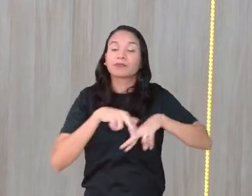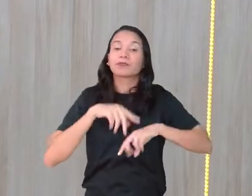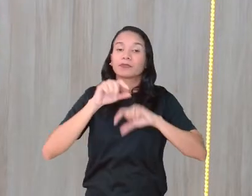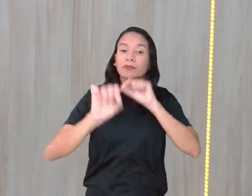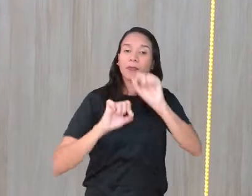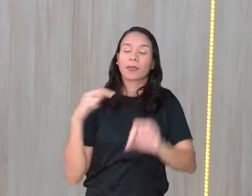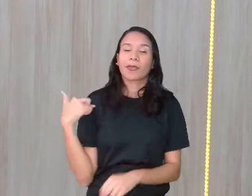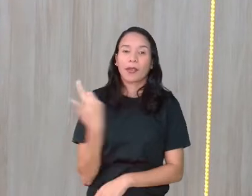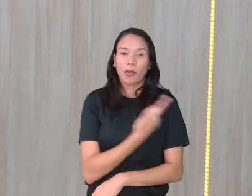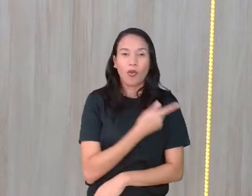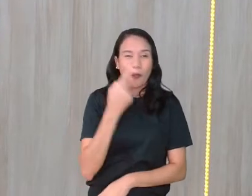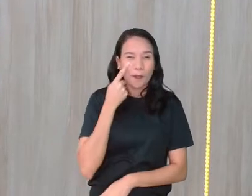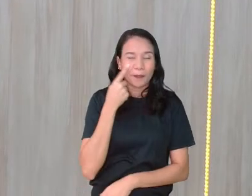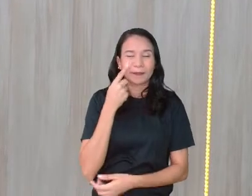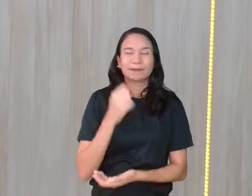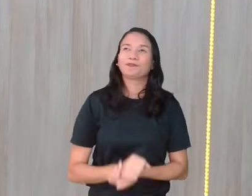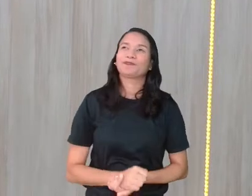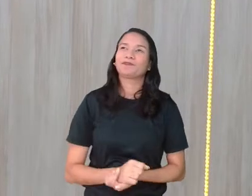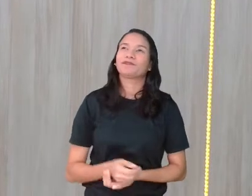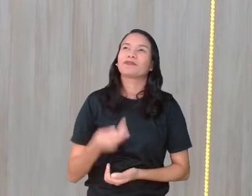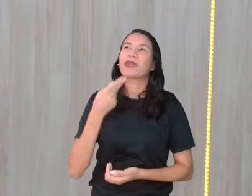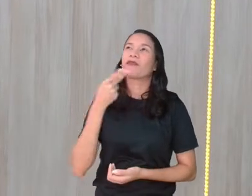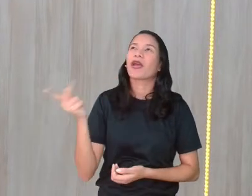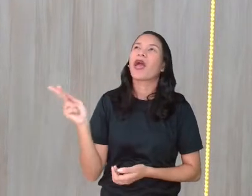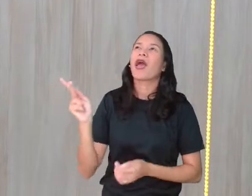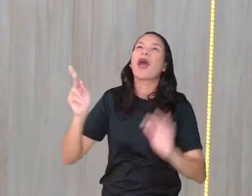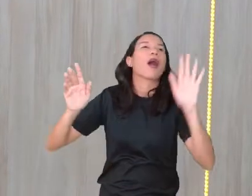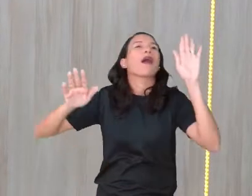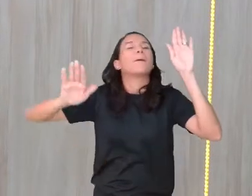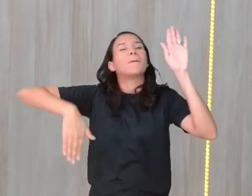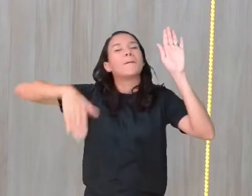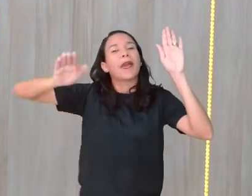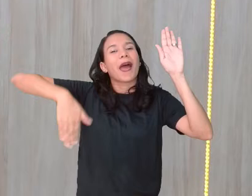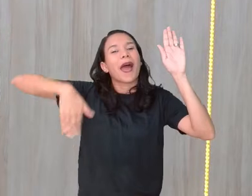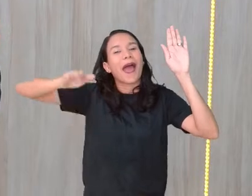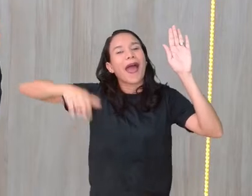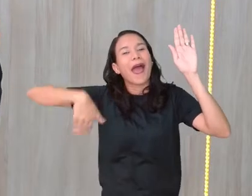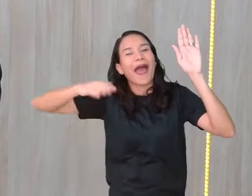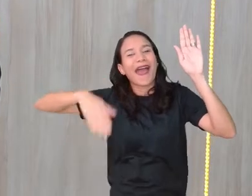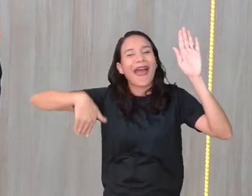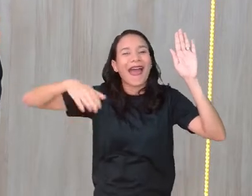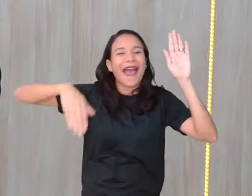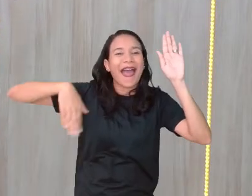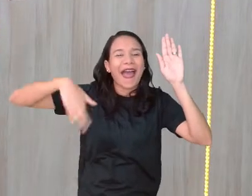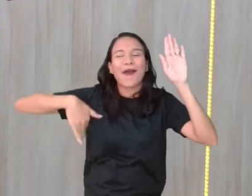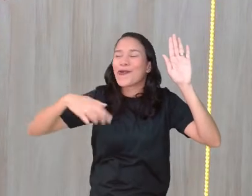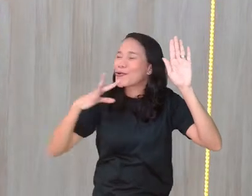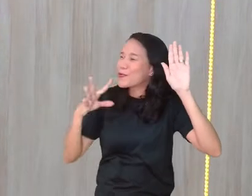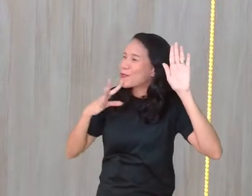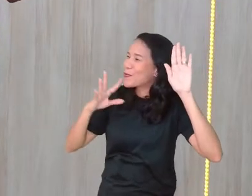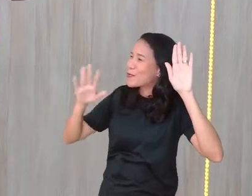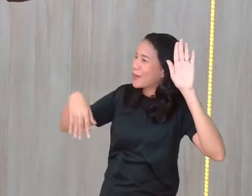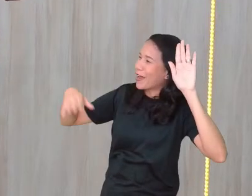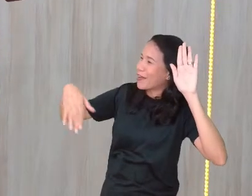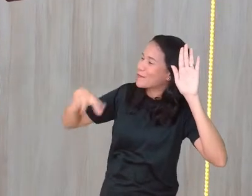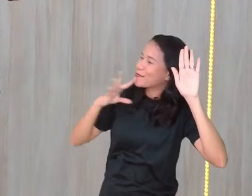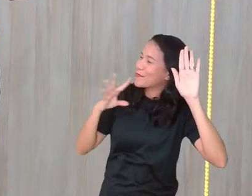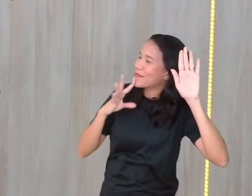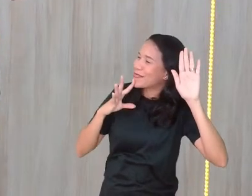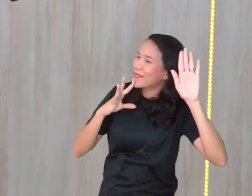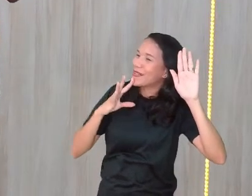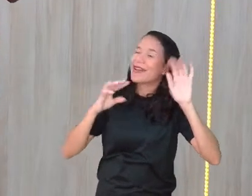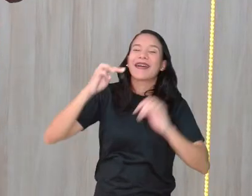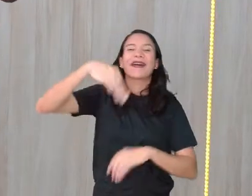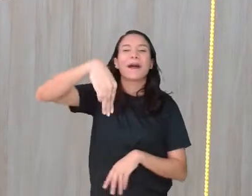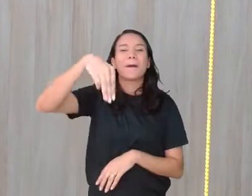quando a gente vai ali, ó, para aquela praia massa ali, o Caribe brasileiro. O senhor sabe onde é, professor? O Caribe brasileiro. É